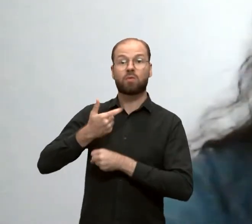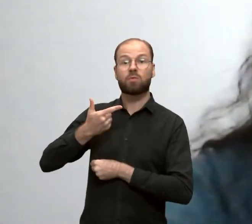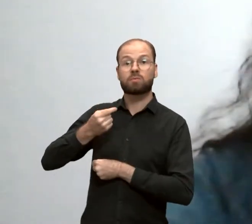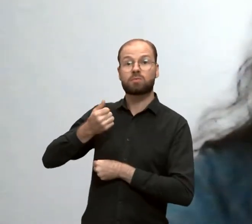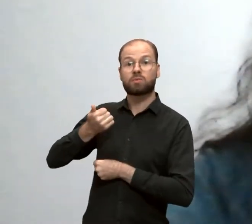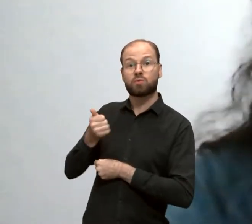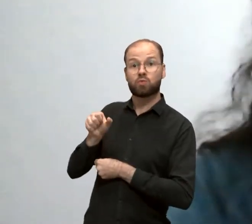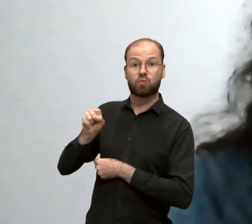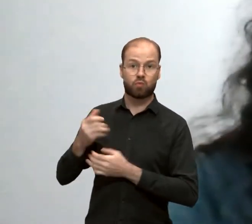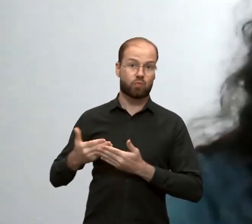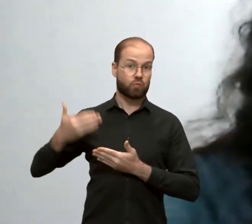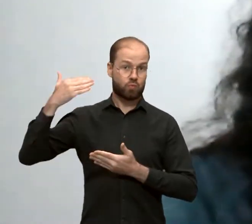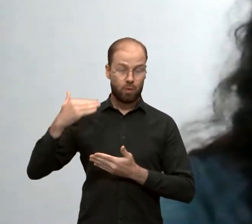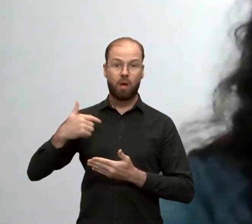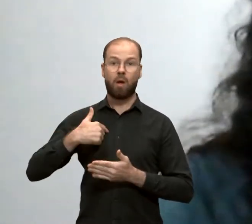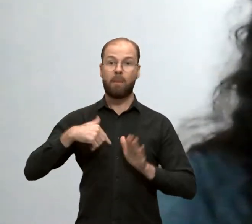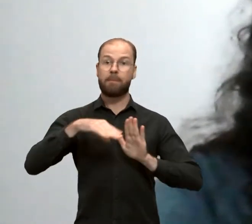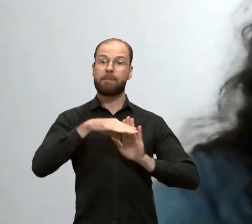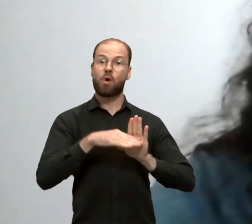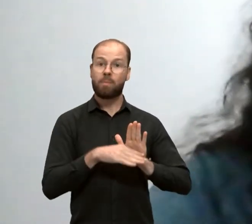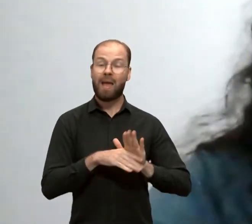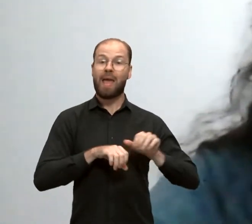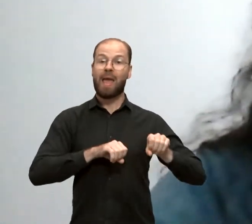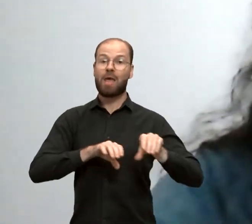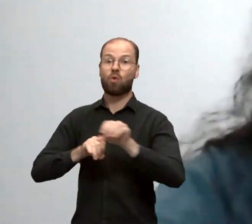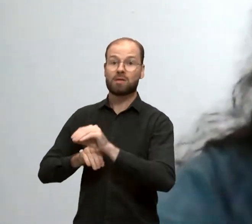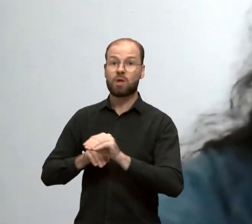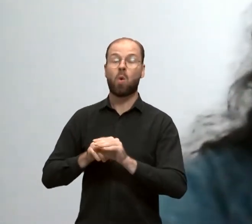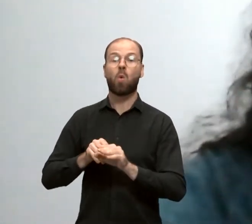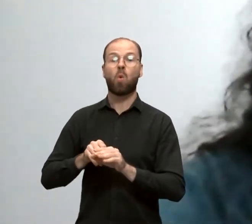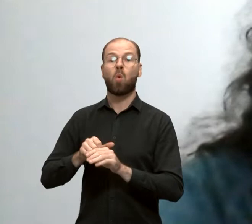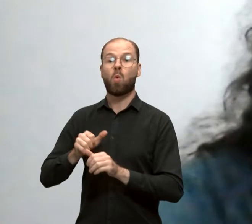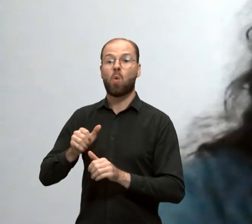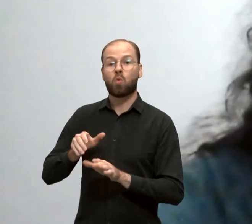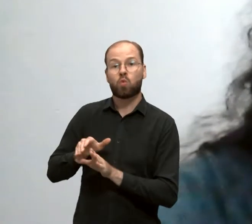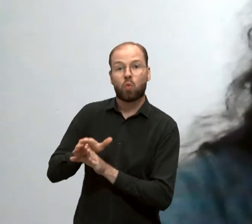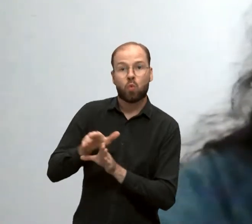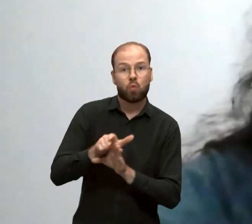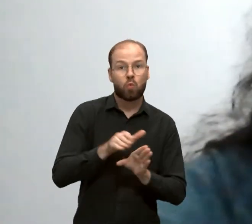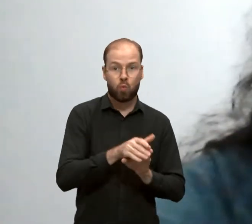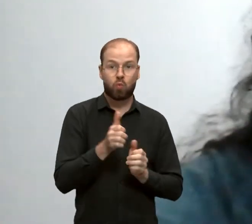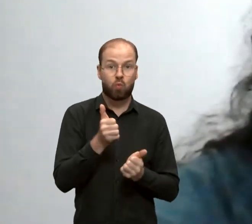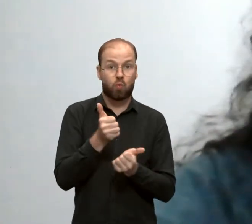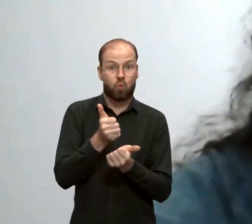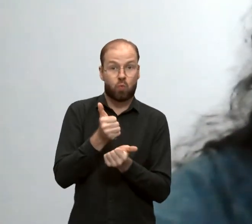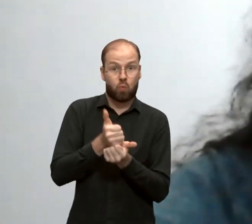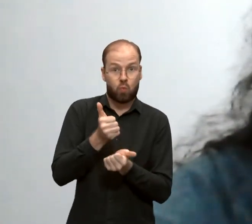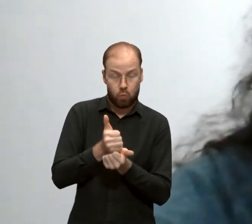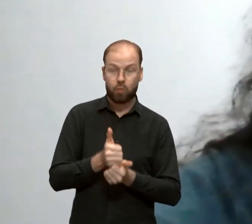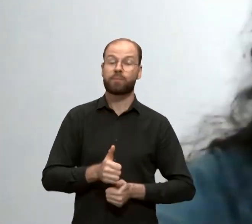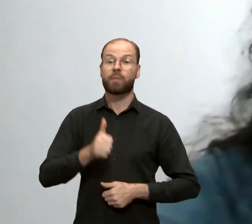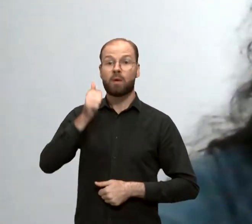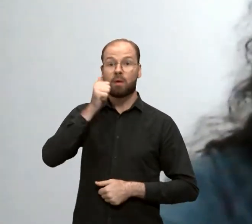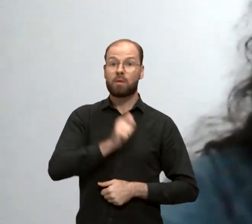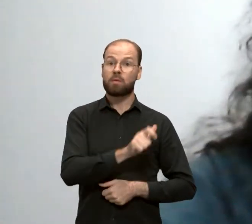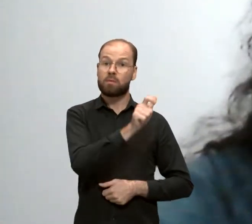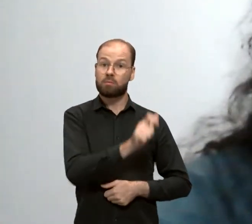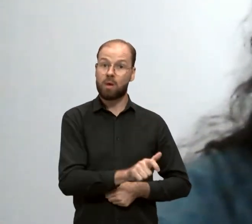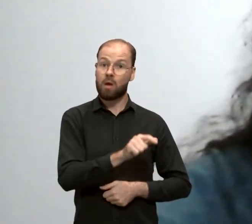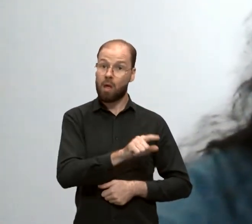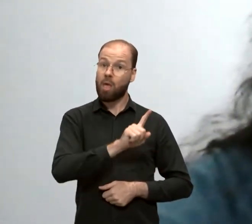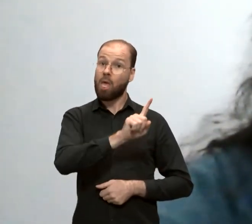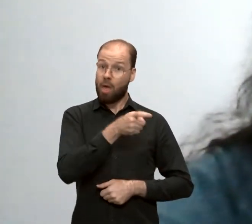do programa de educação tutorial, e uma moça que é egressa do